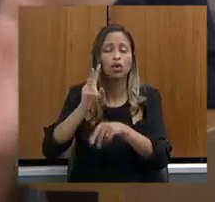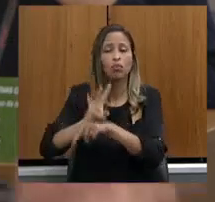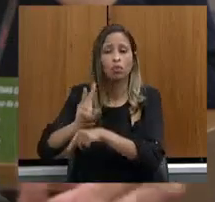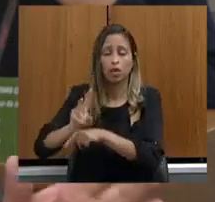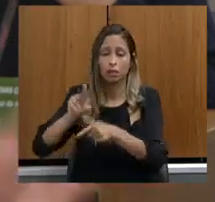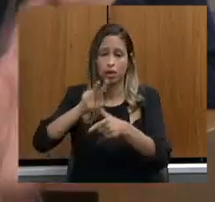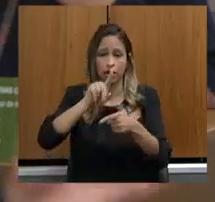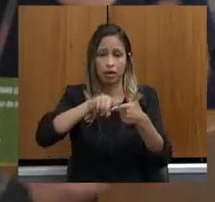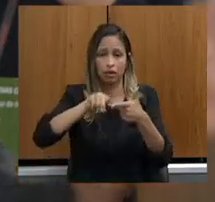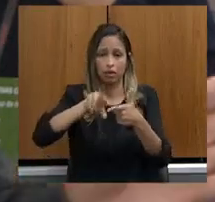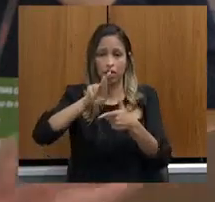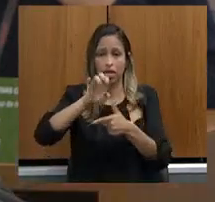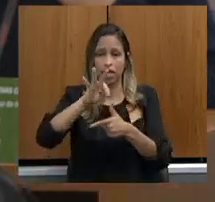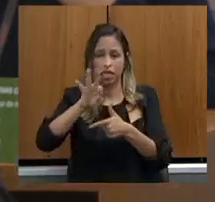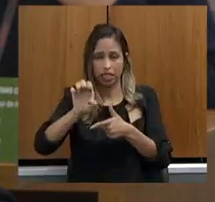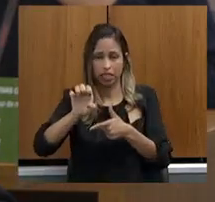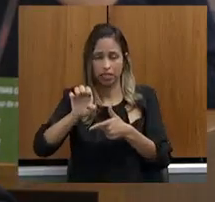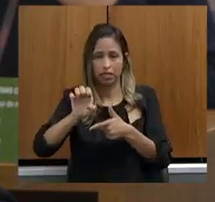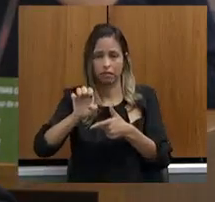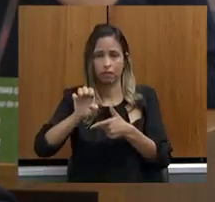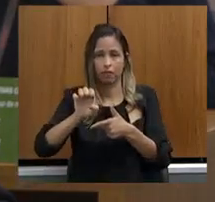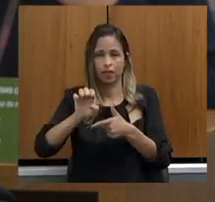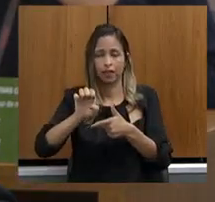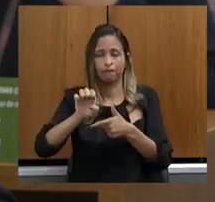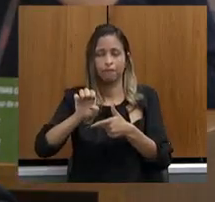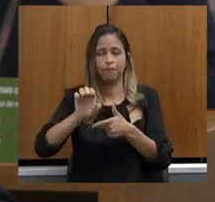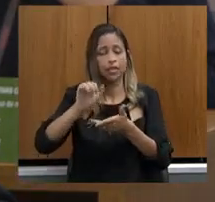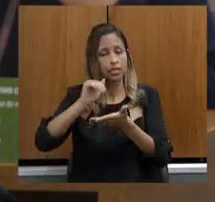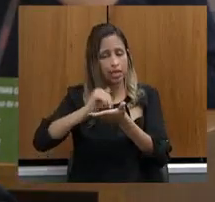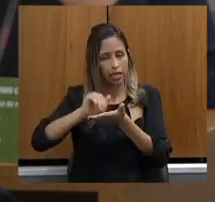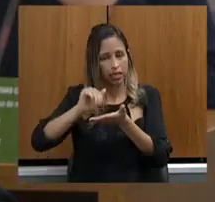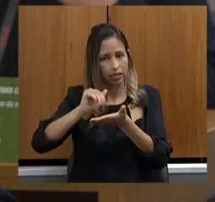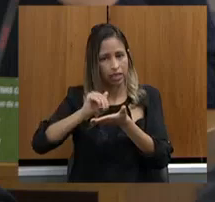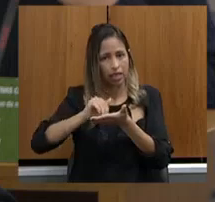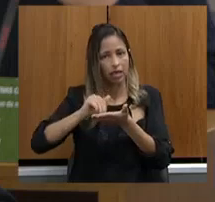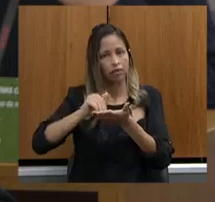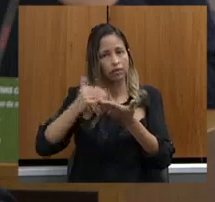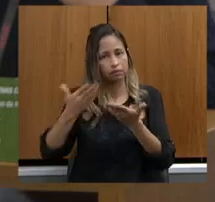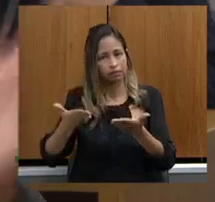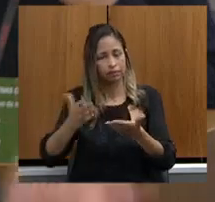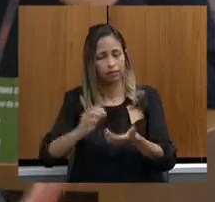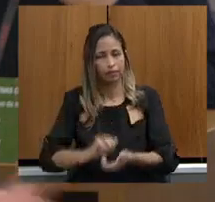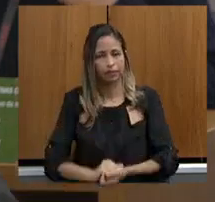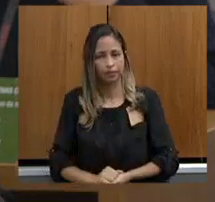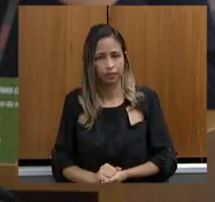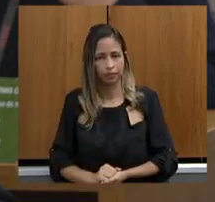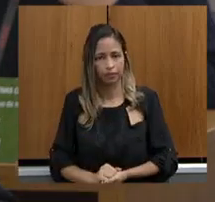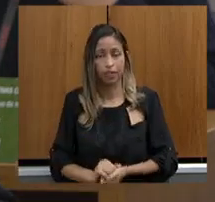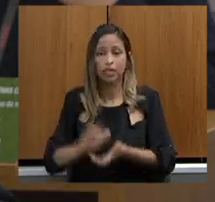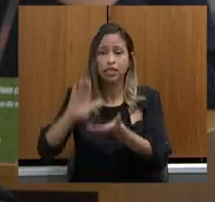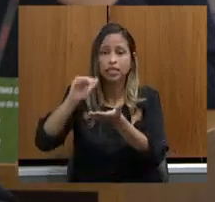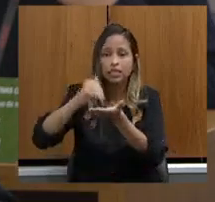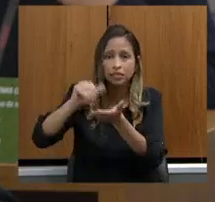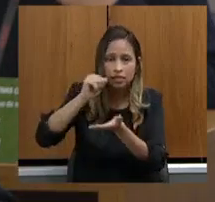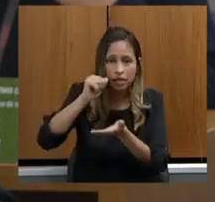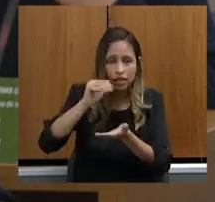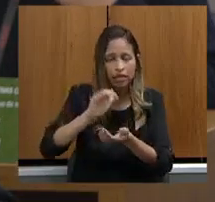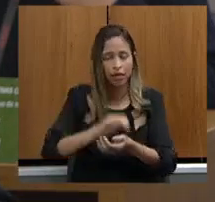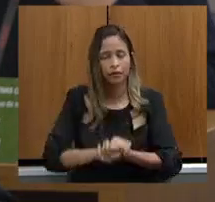fiscal pelos demais secretários serem mais telegráfico secretária